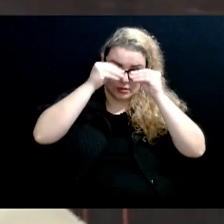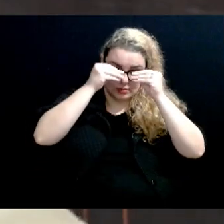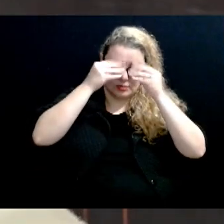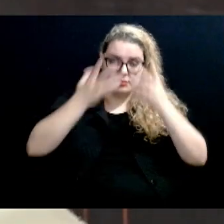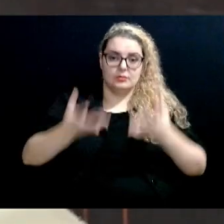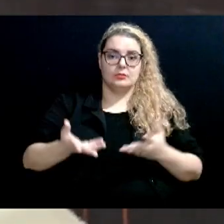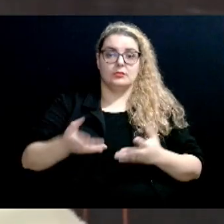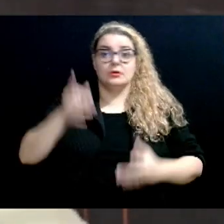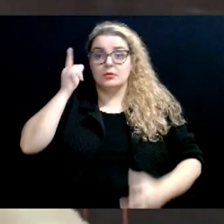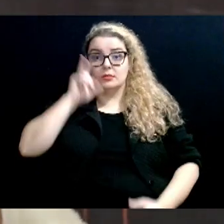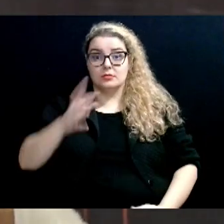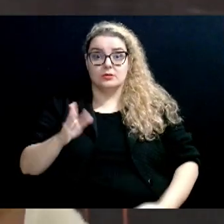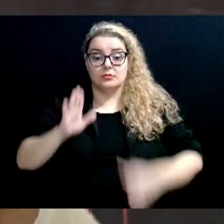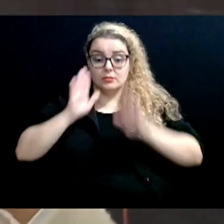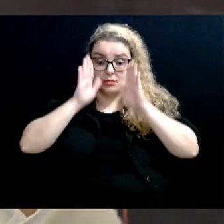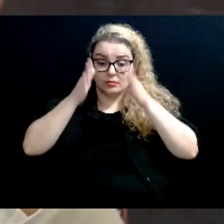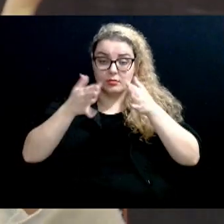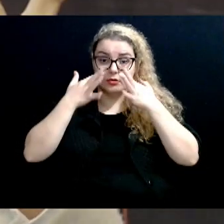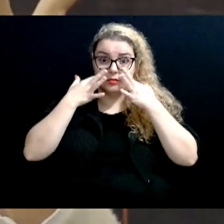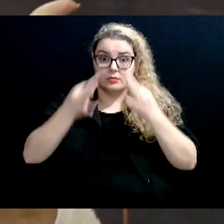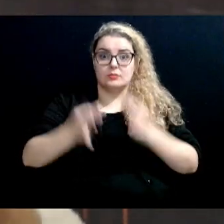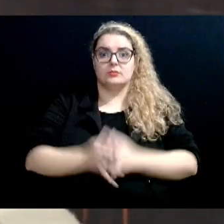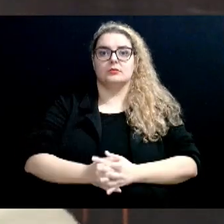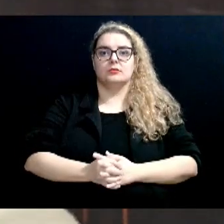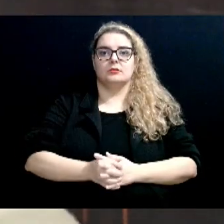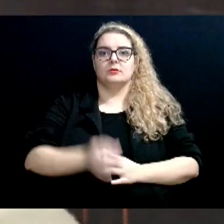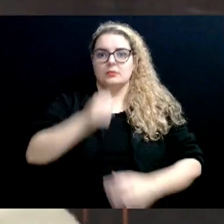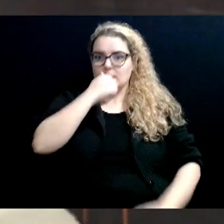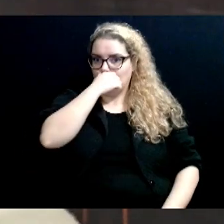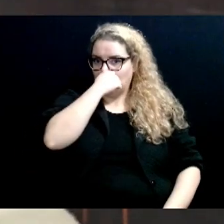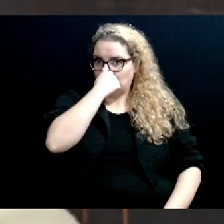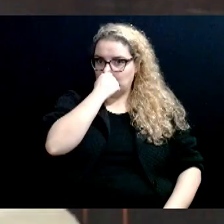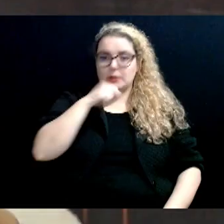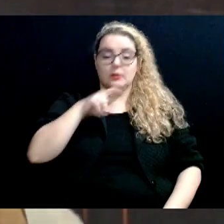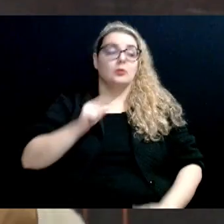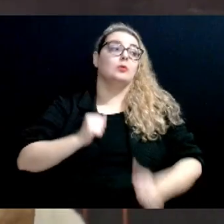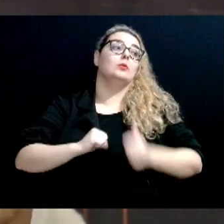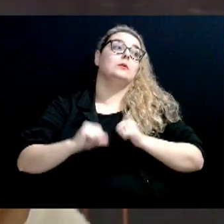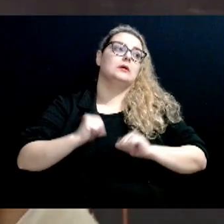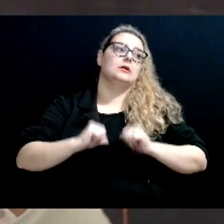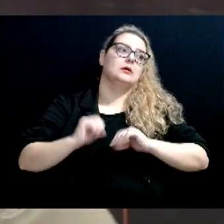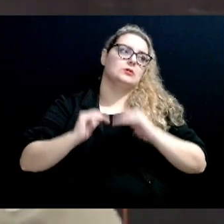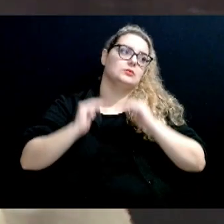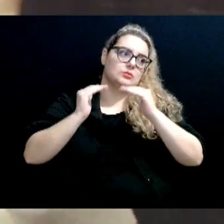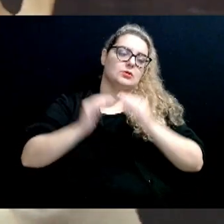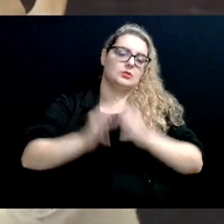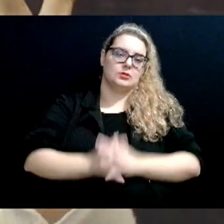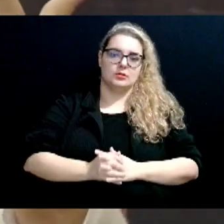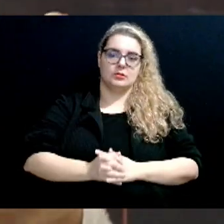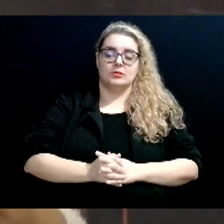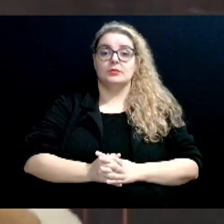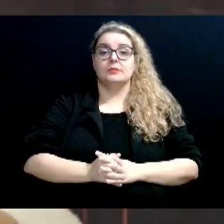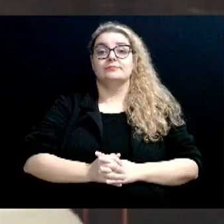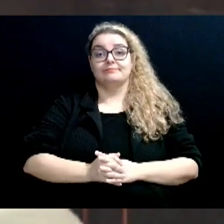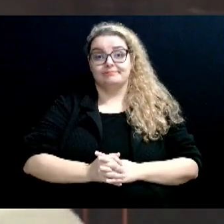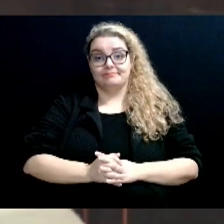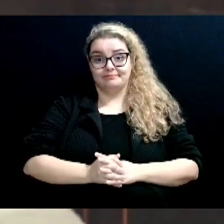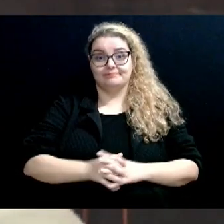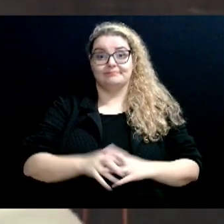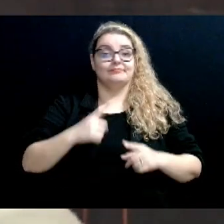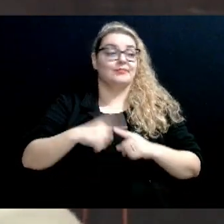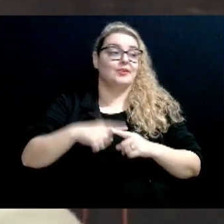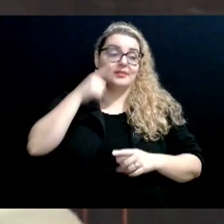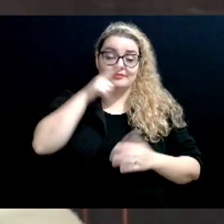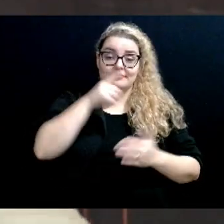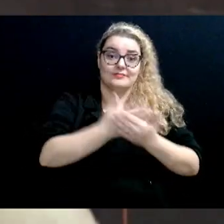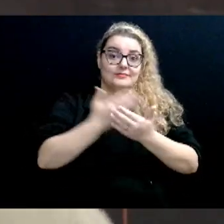foco atencional, ou está ansioso, né? Porque não consegue estudar, ou já foi mal